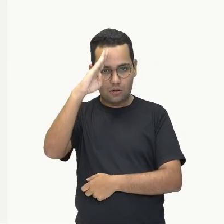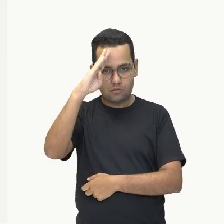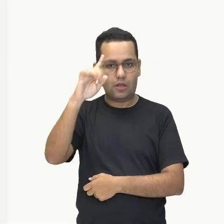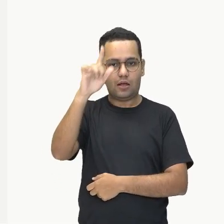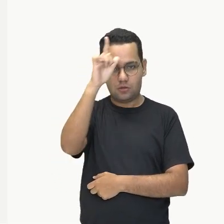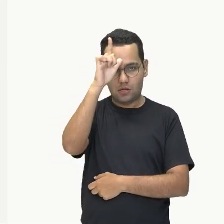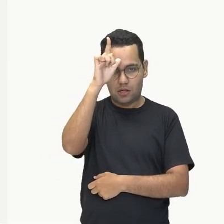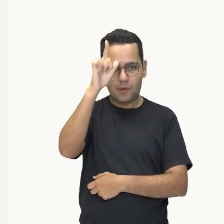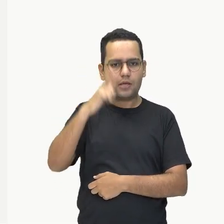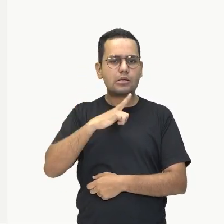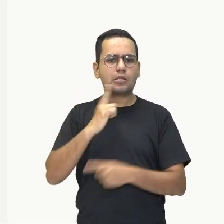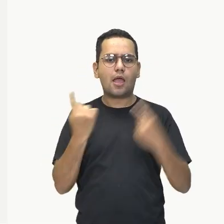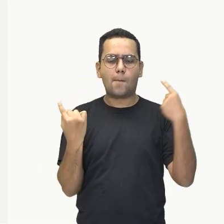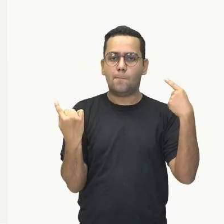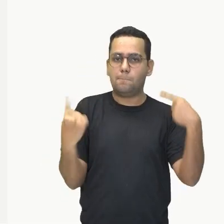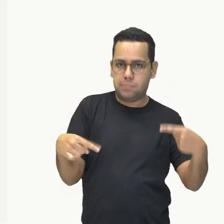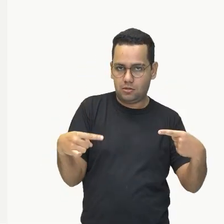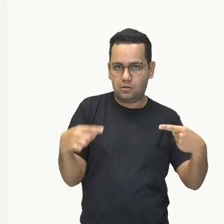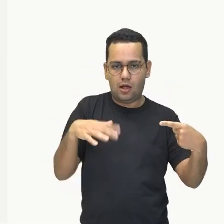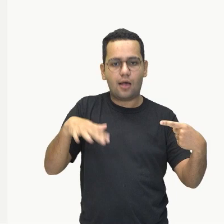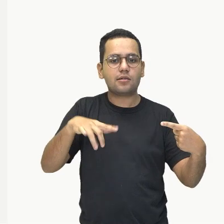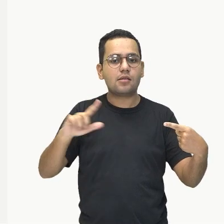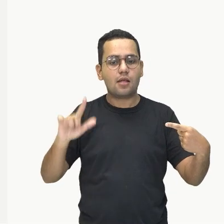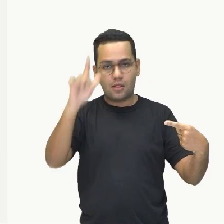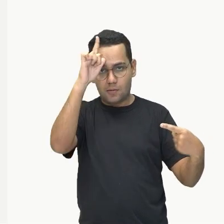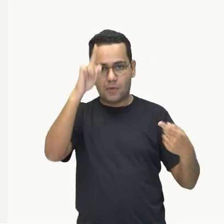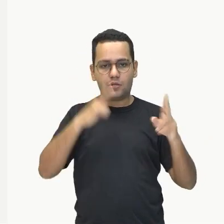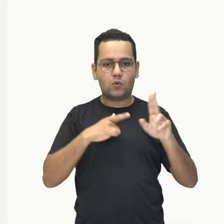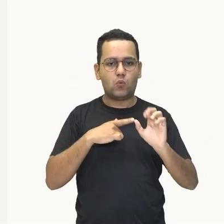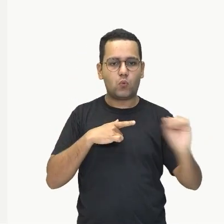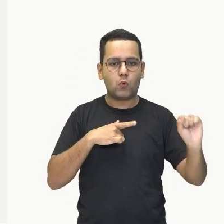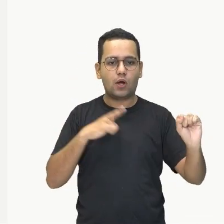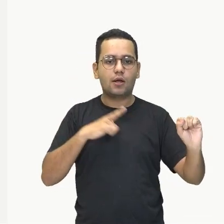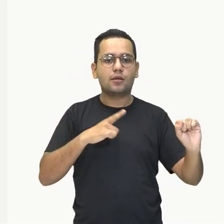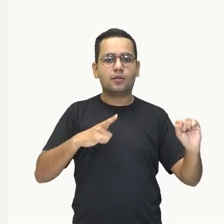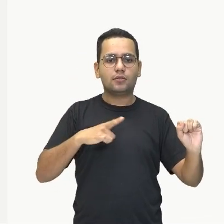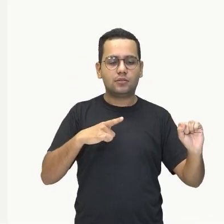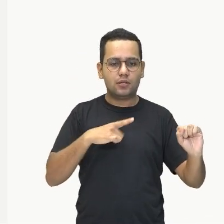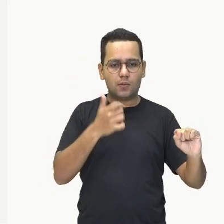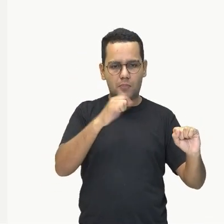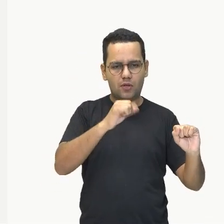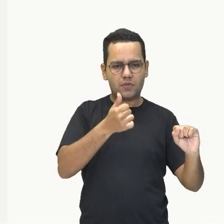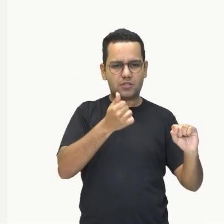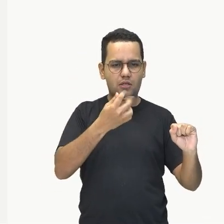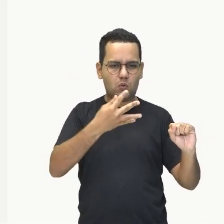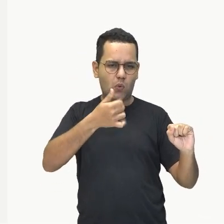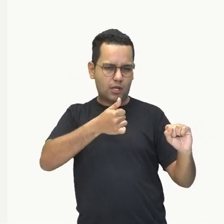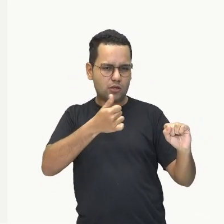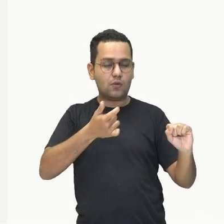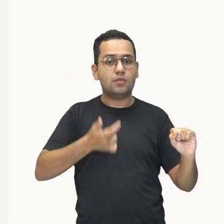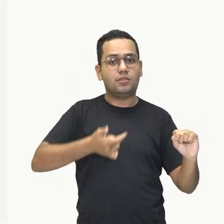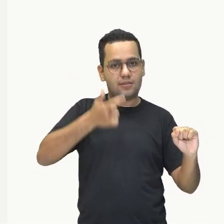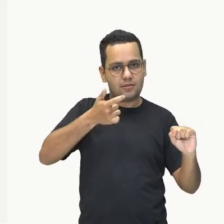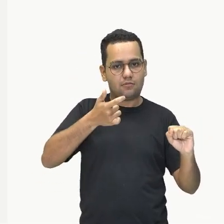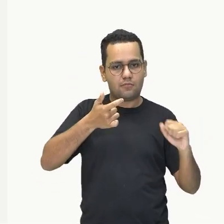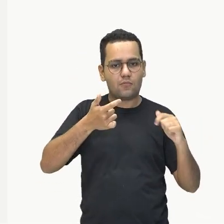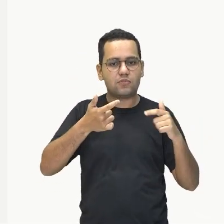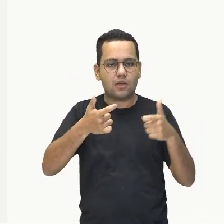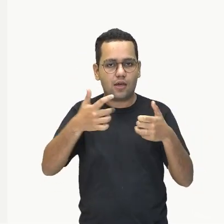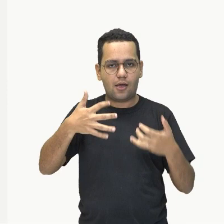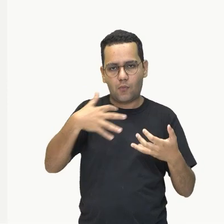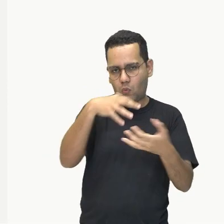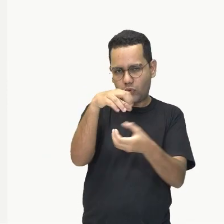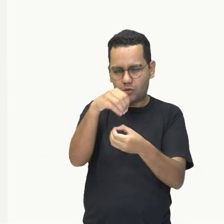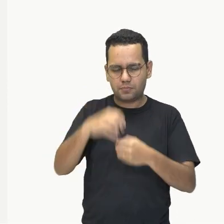União Soviética em 1941, na Segunda Guerra Mundial, 1941/42, tá bom, gente? O que